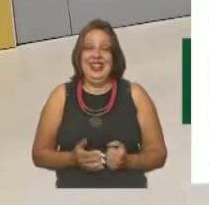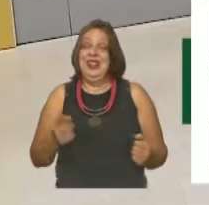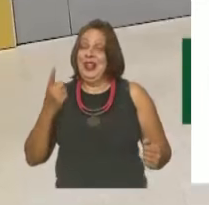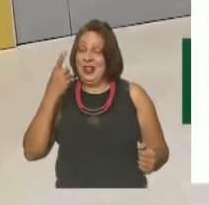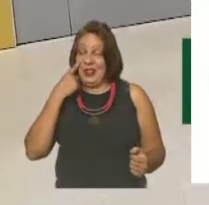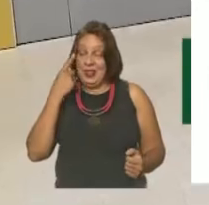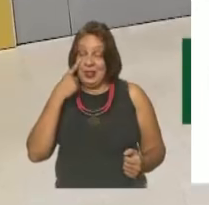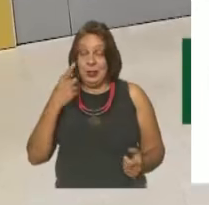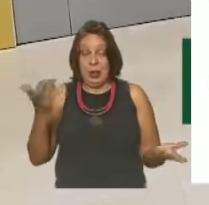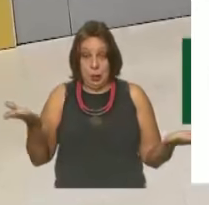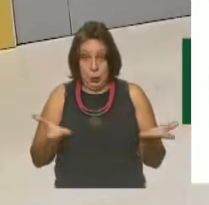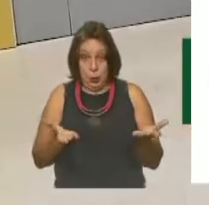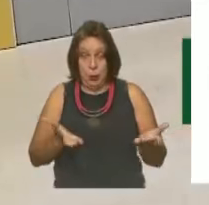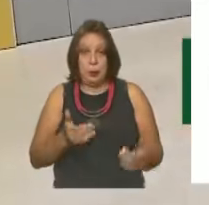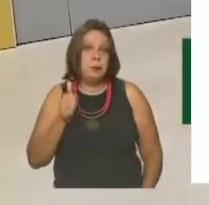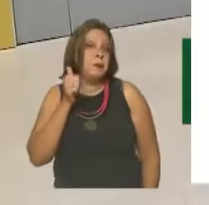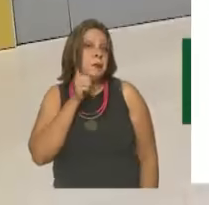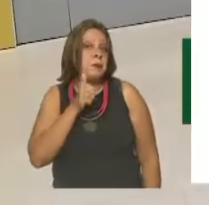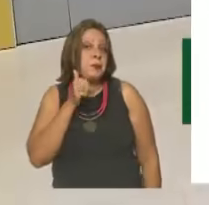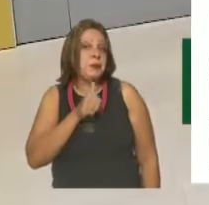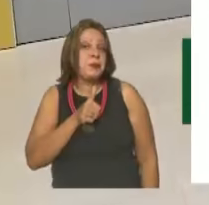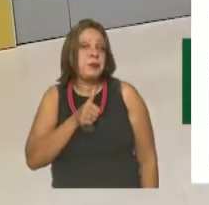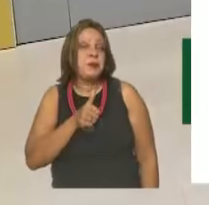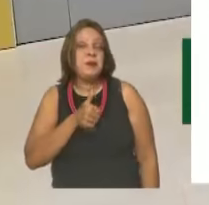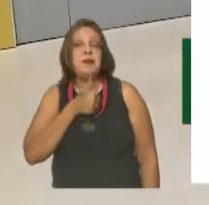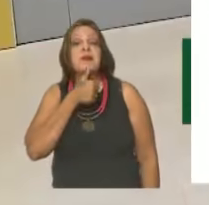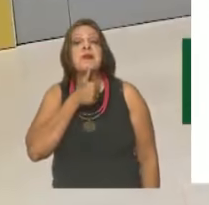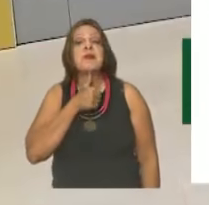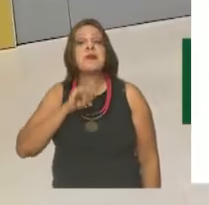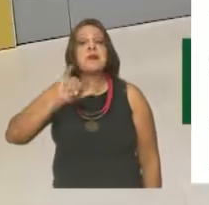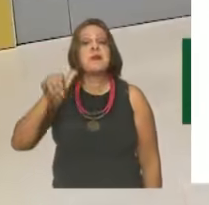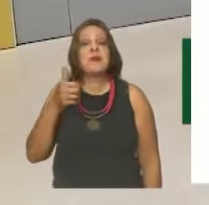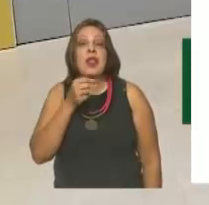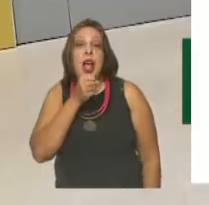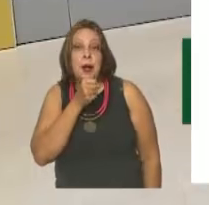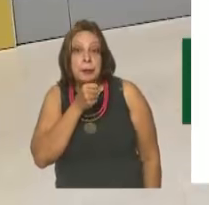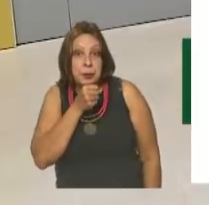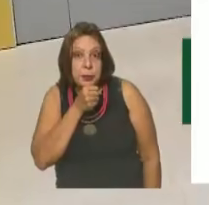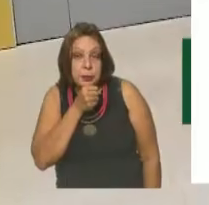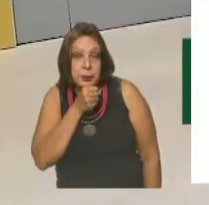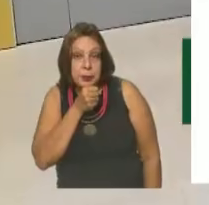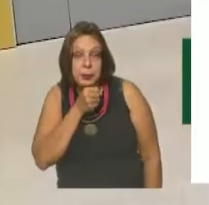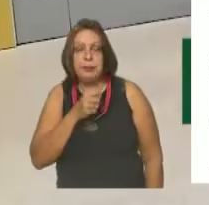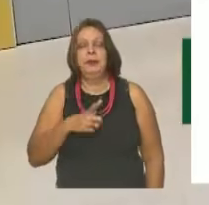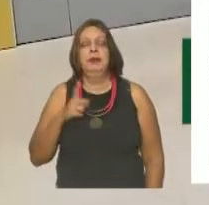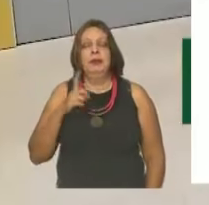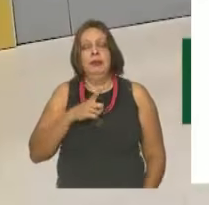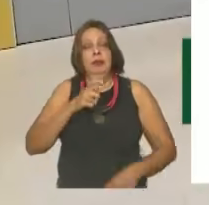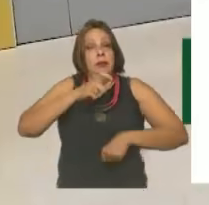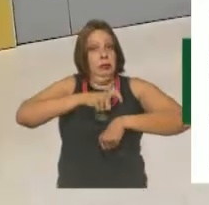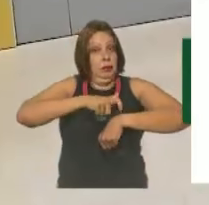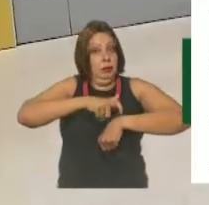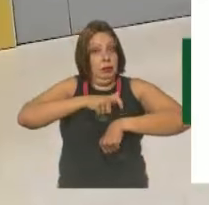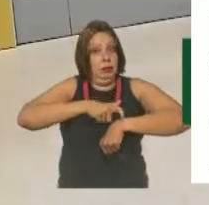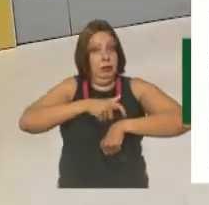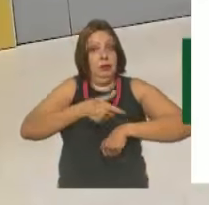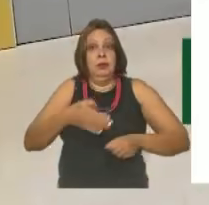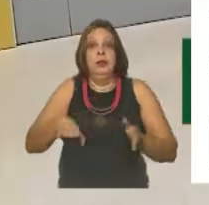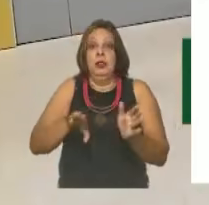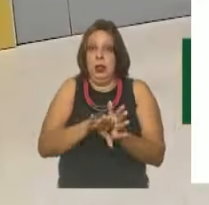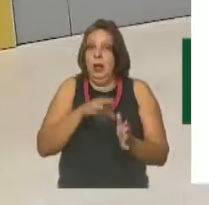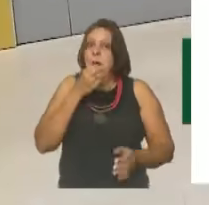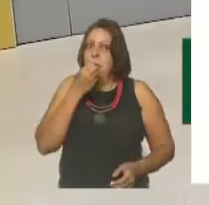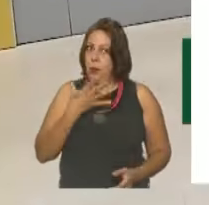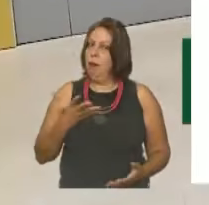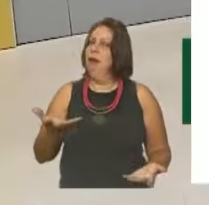Olha aí, gente, que premiação maravilhosa. Vou te falar, nós estamos num momento em que chega numa boa